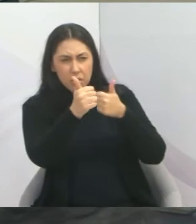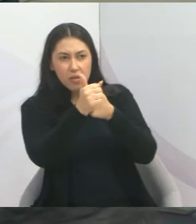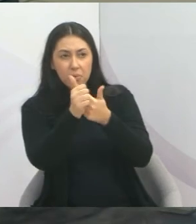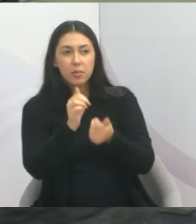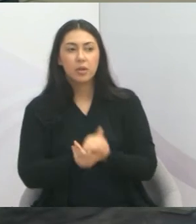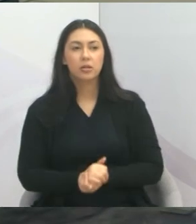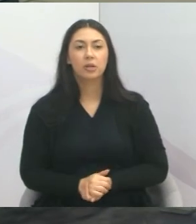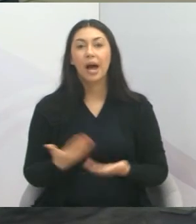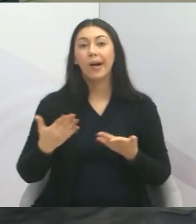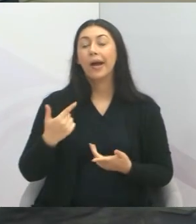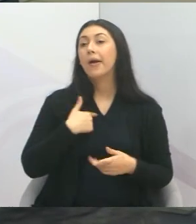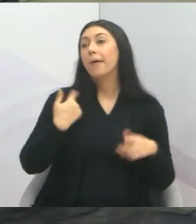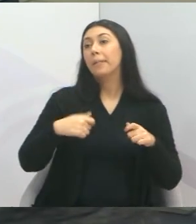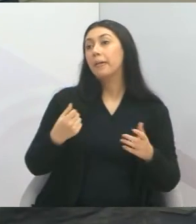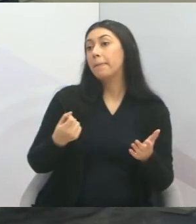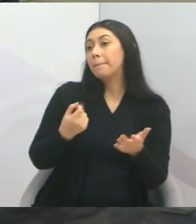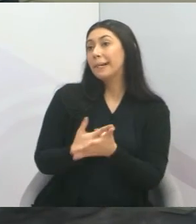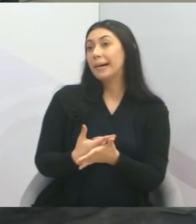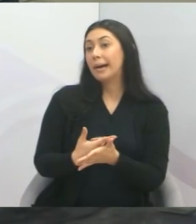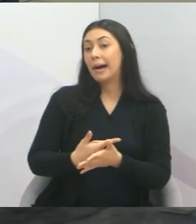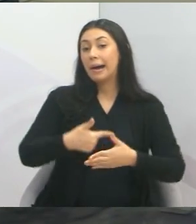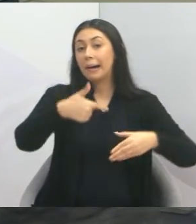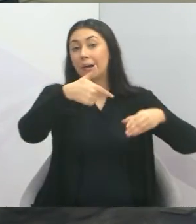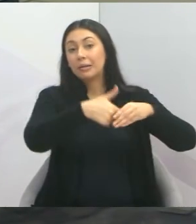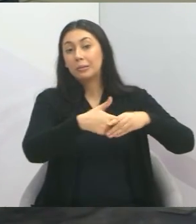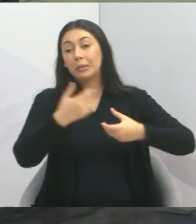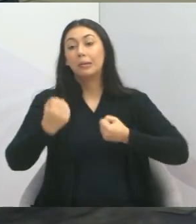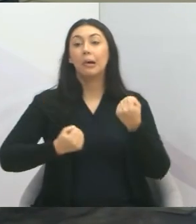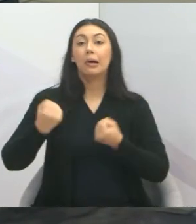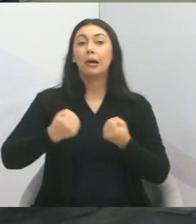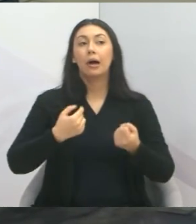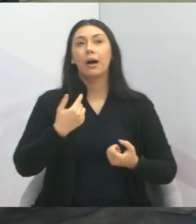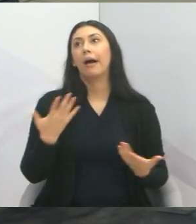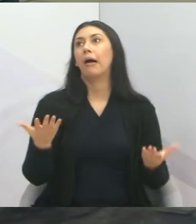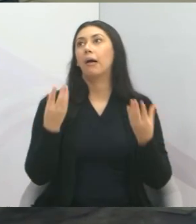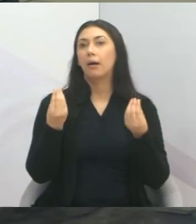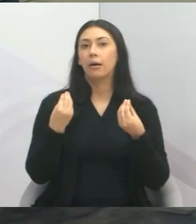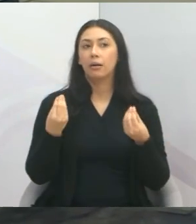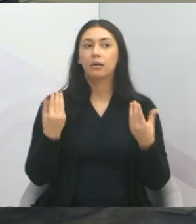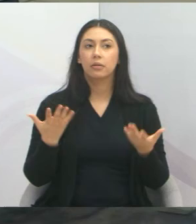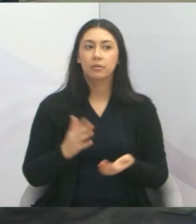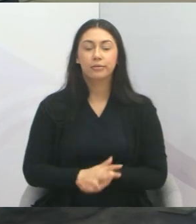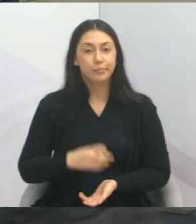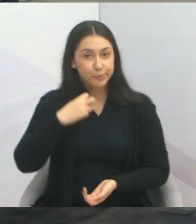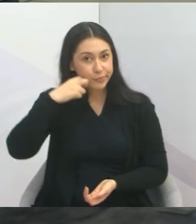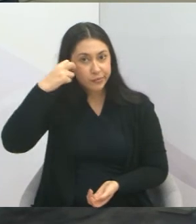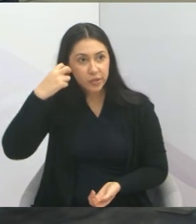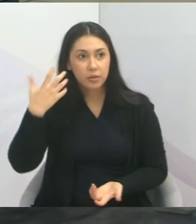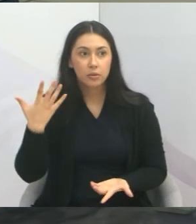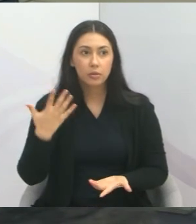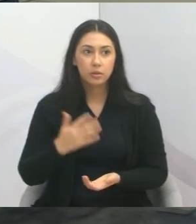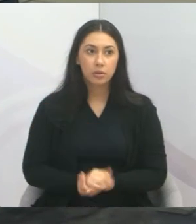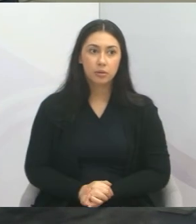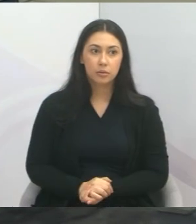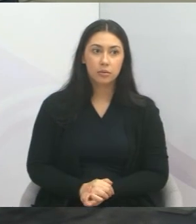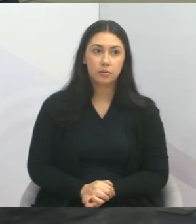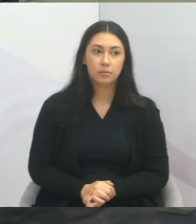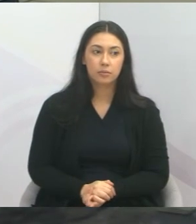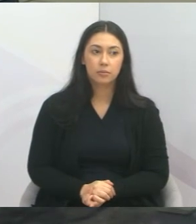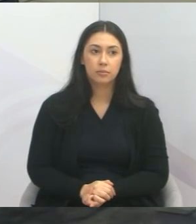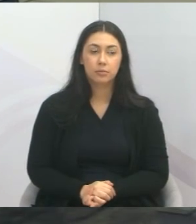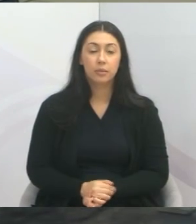agora tem que gastar gasolina do povo para ir lá ver o governador pelo amor de Deus que vergonha para nossa